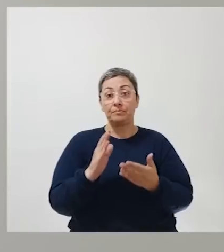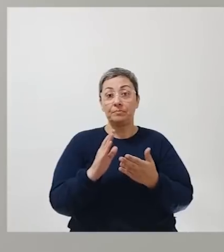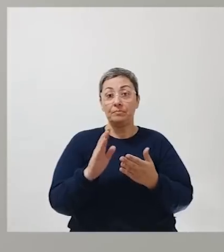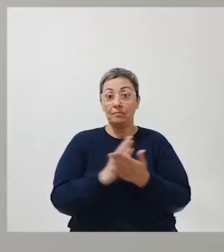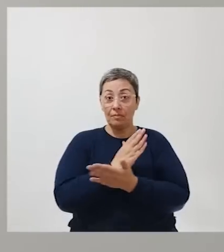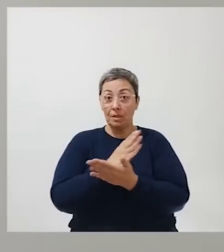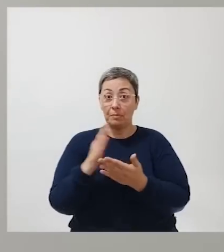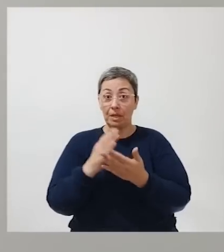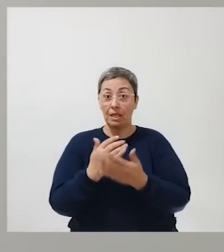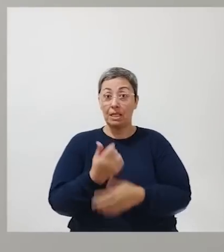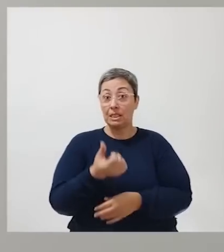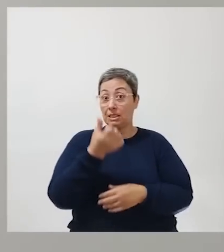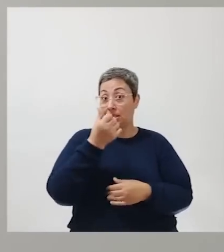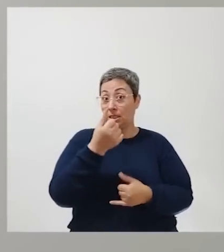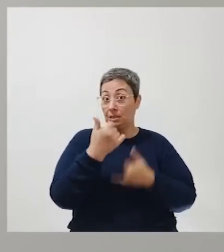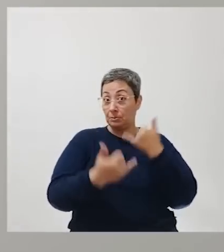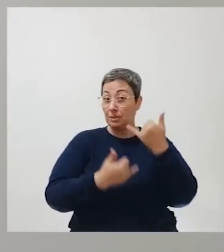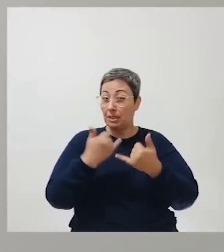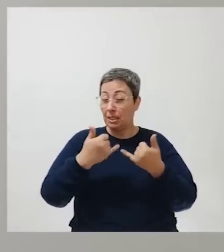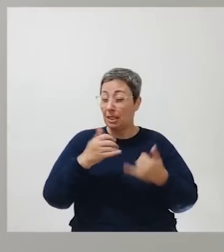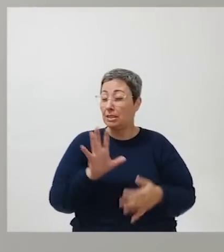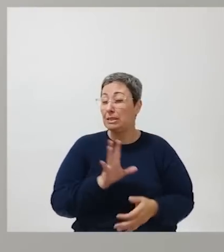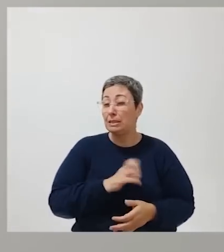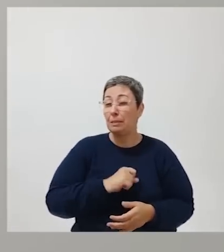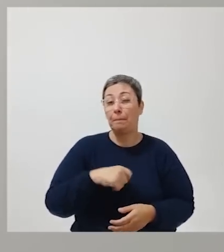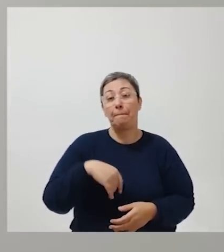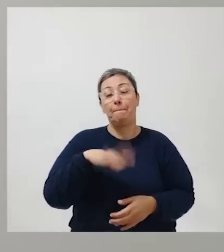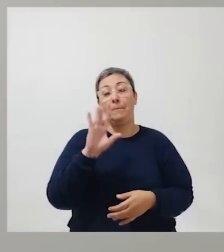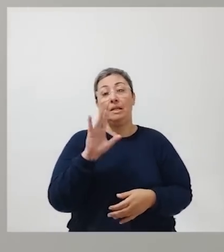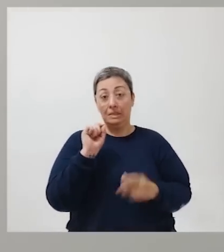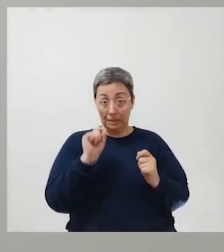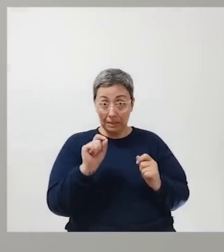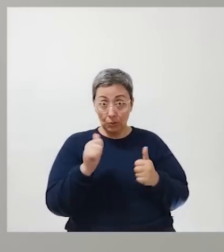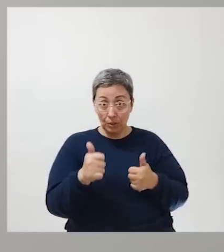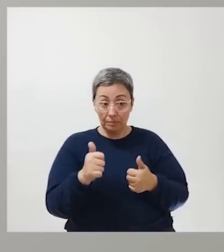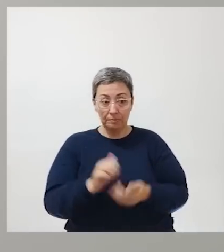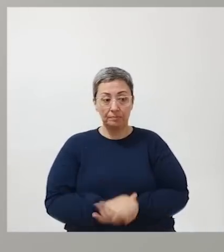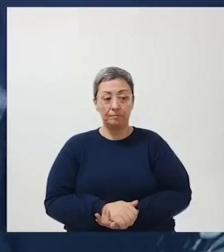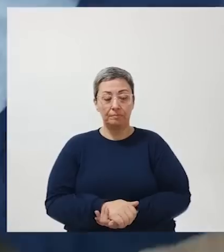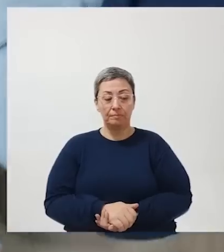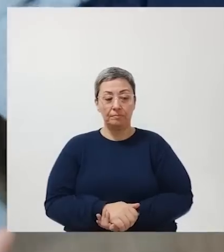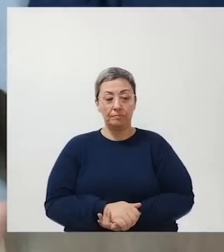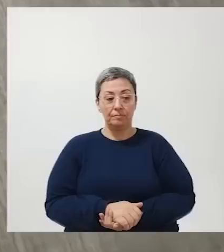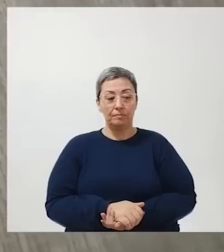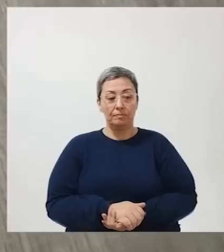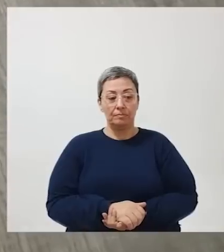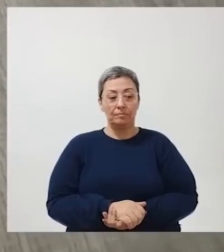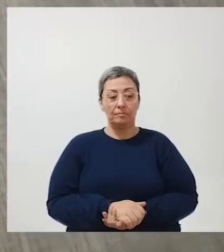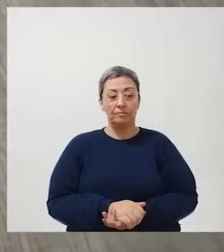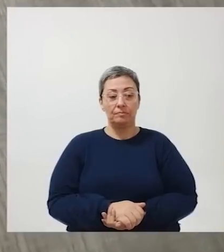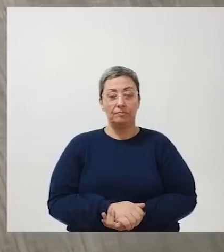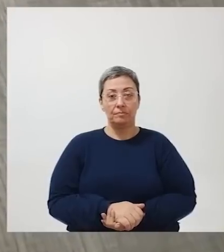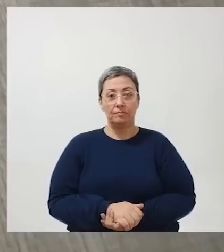6 brinquedos que você gosta bastante, tá bom? Pega outro.